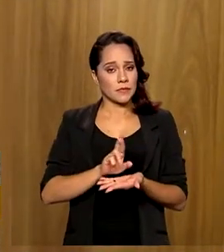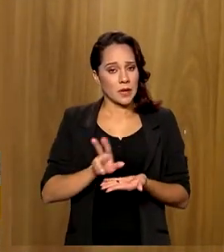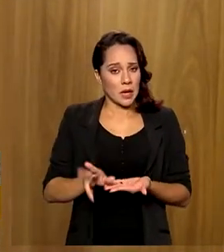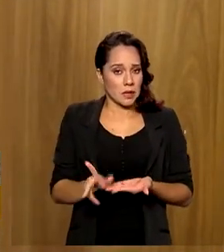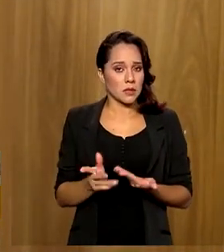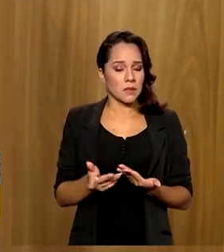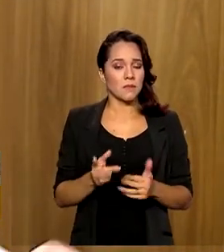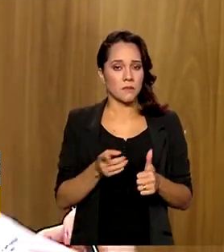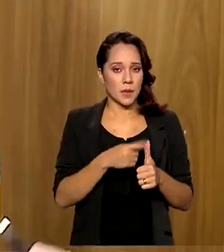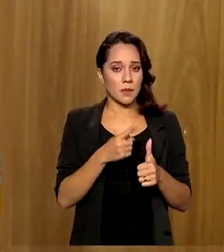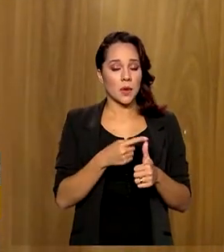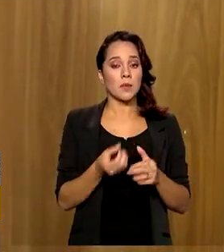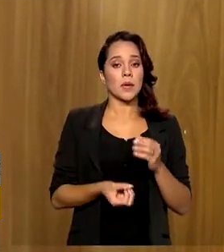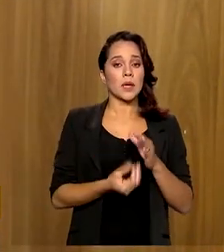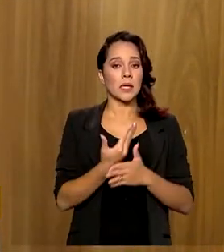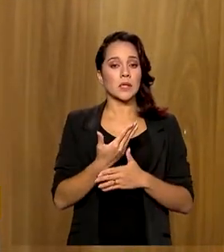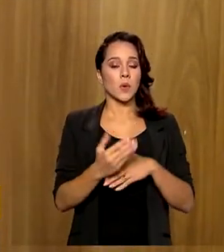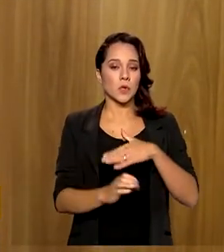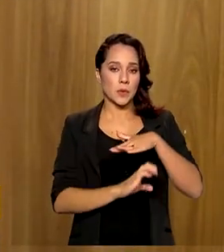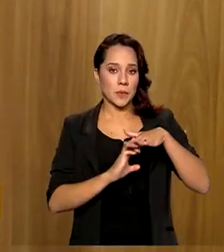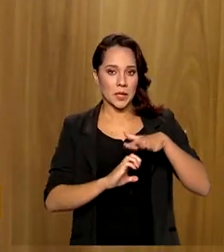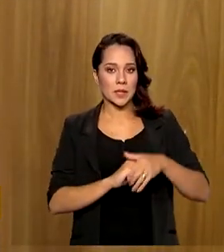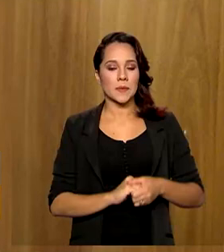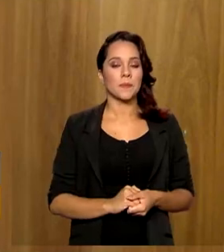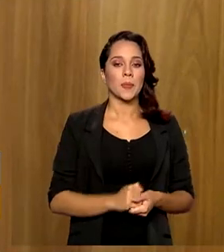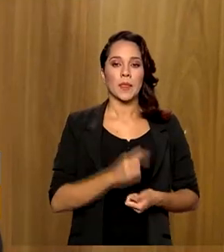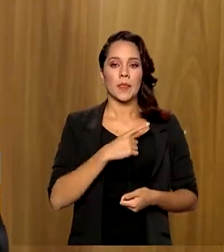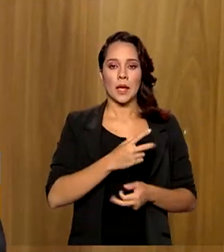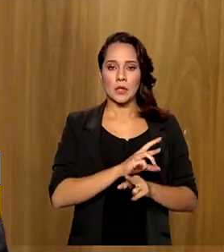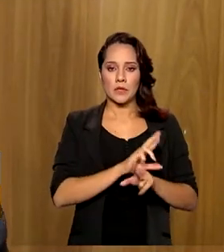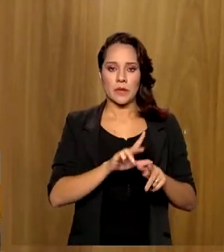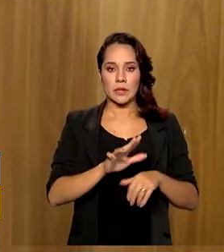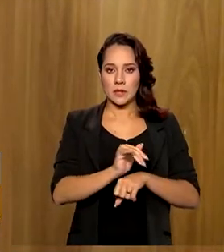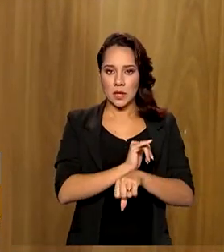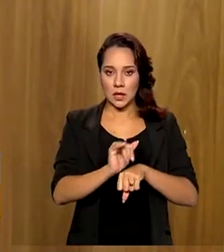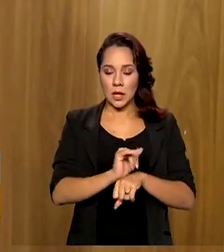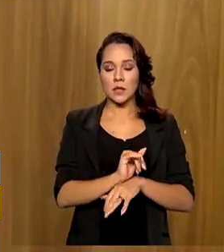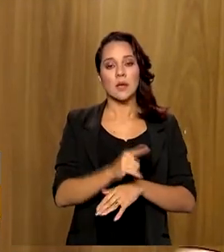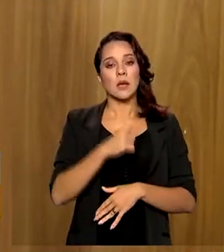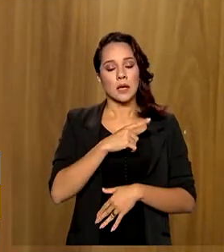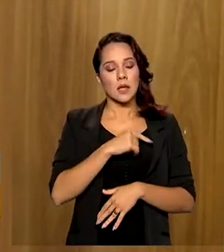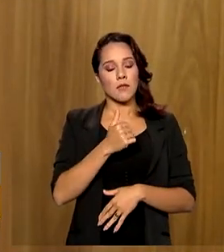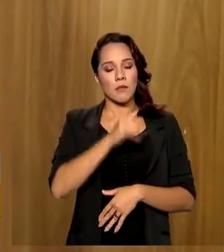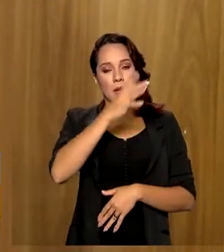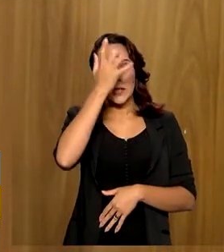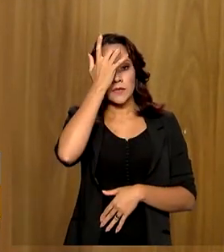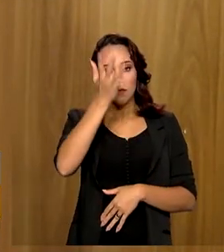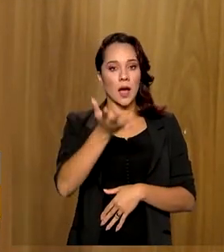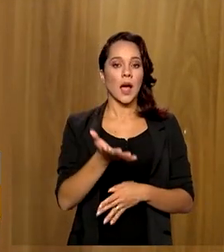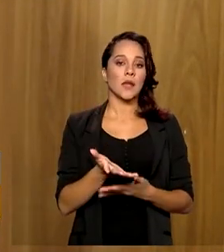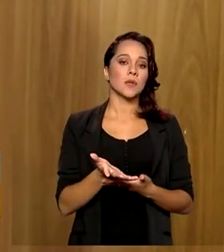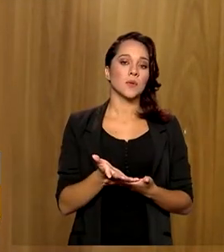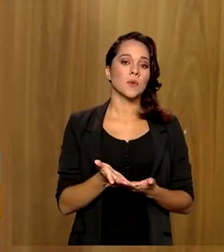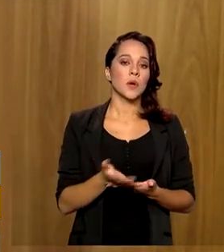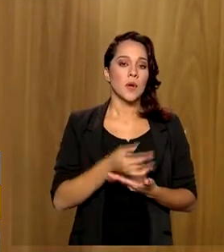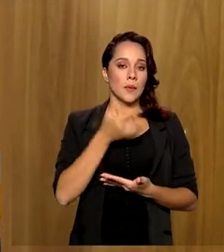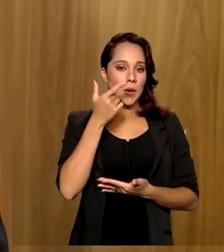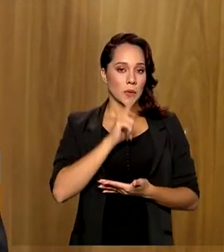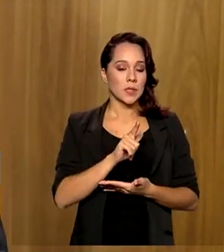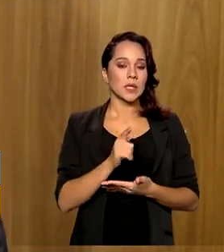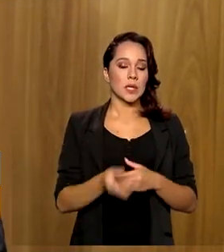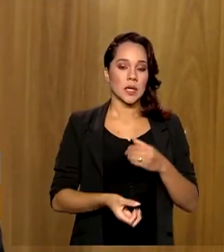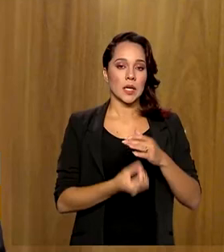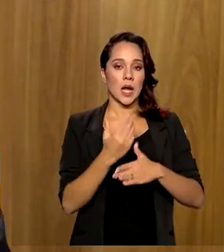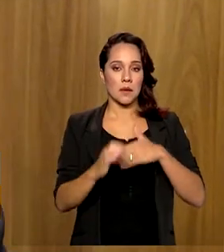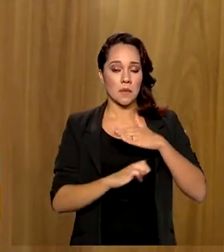Primeiro, para a criação de empresas, né? A gente tem várias medidas que trouxeram uma facilitação realmente muito expressiva para